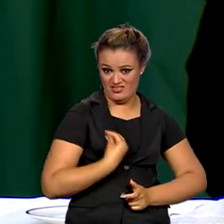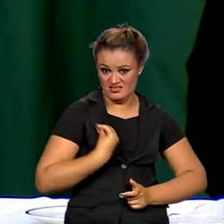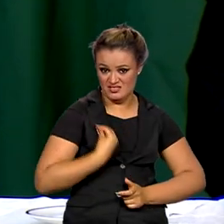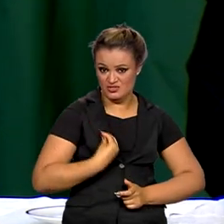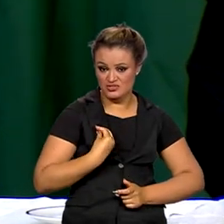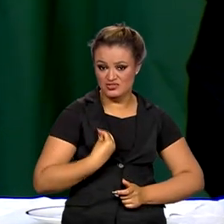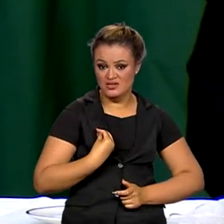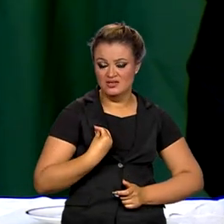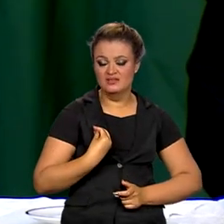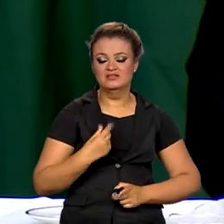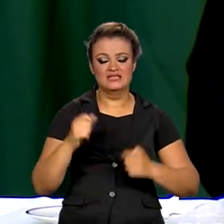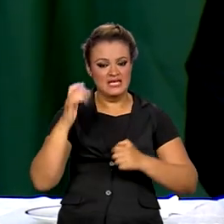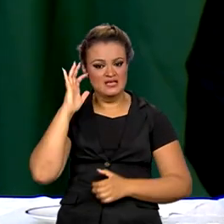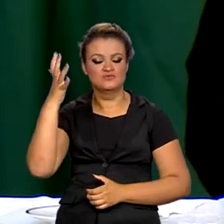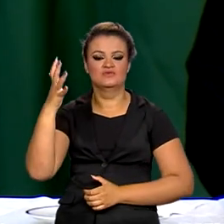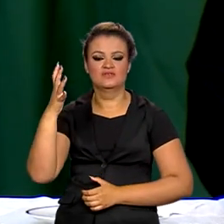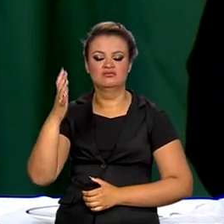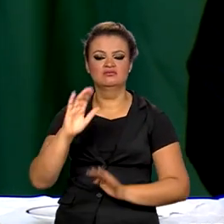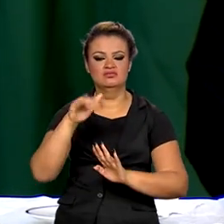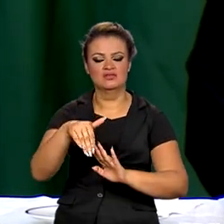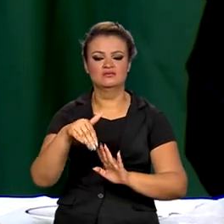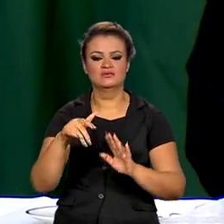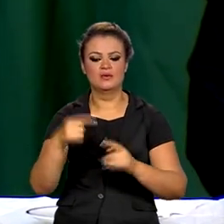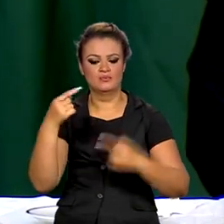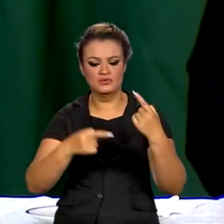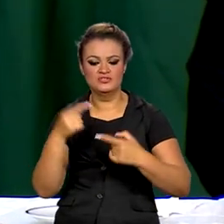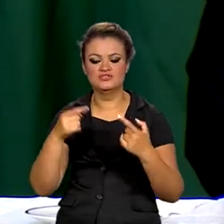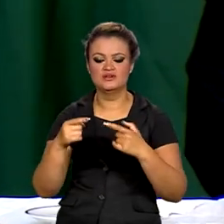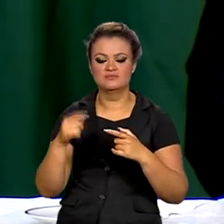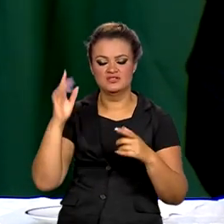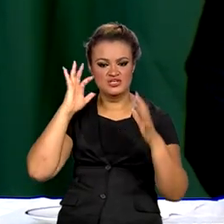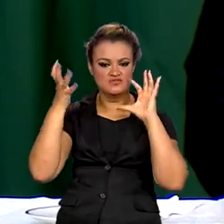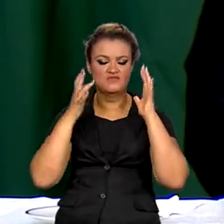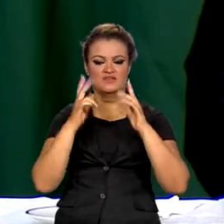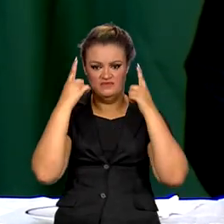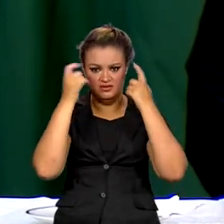uma solução política para a gente resolver a violência nesse país.